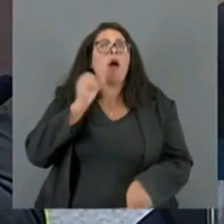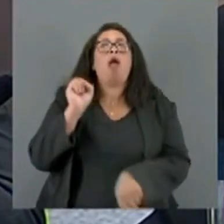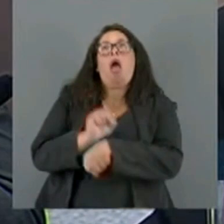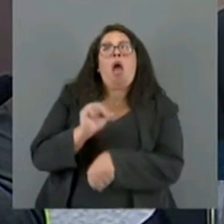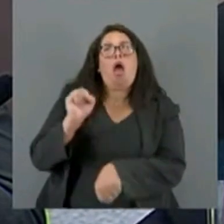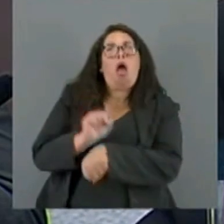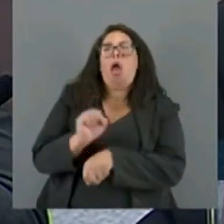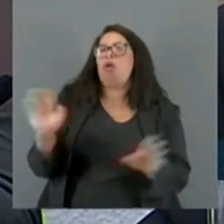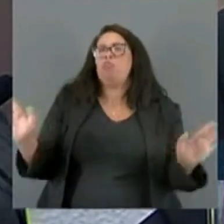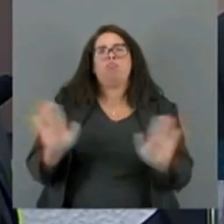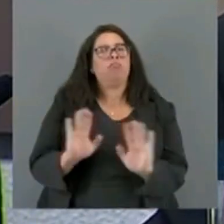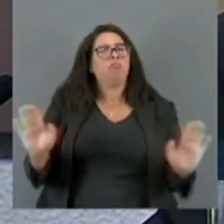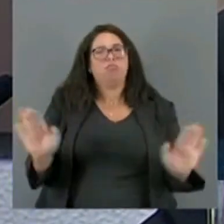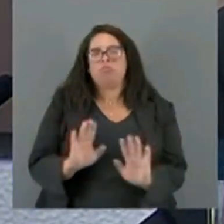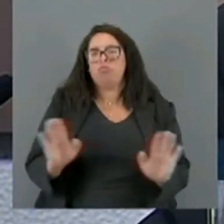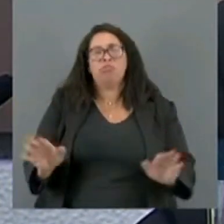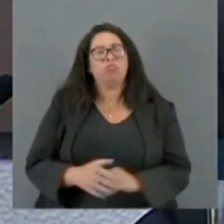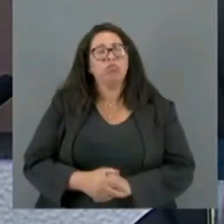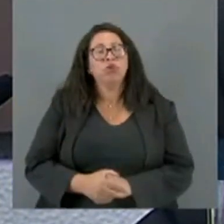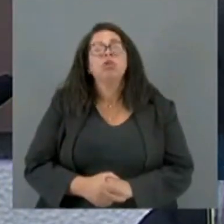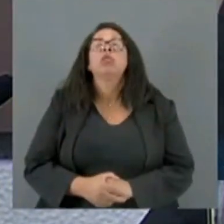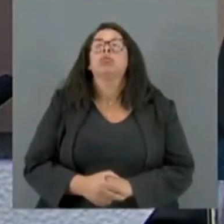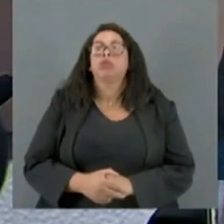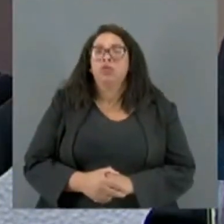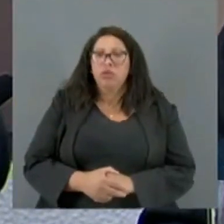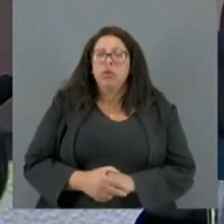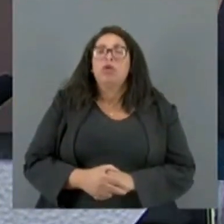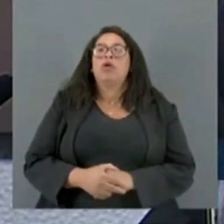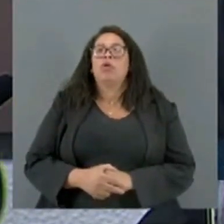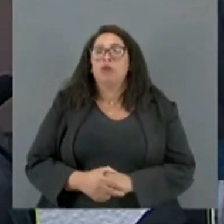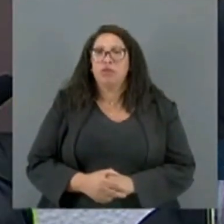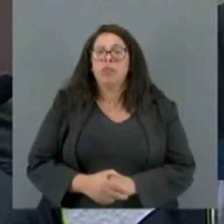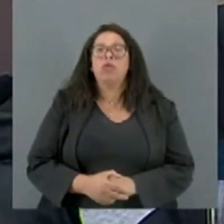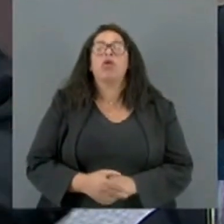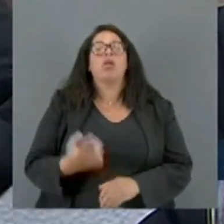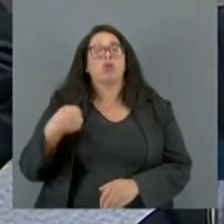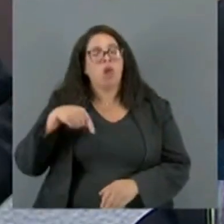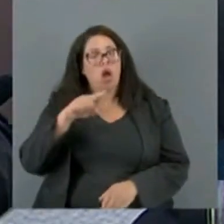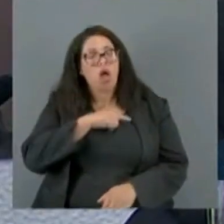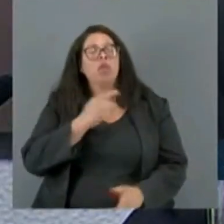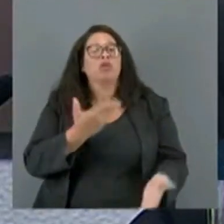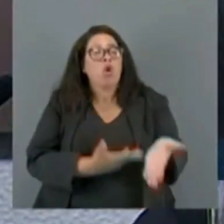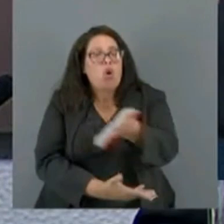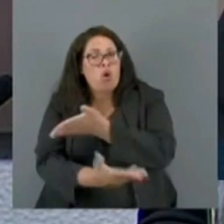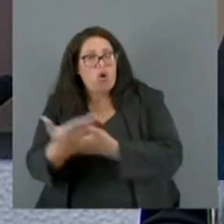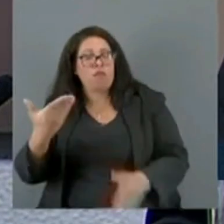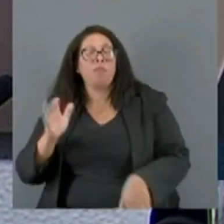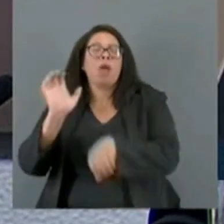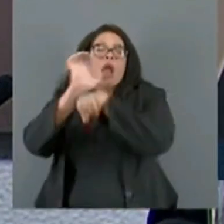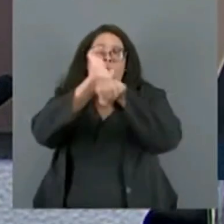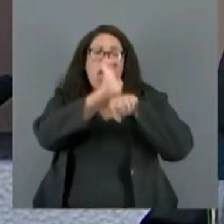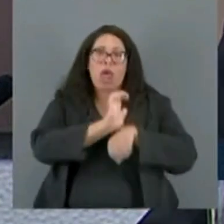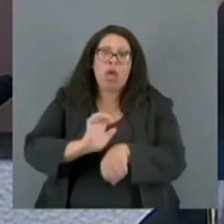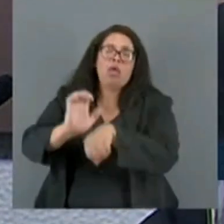esperar. E desta forma, levando-se em conta que convivemos num Estado federativo, cada